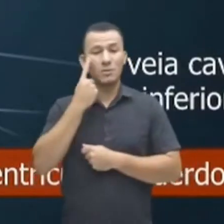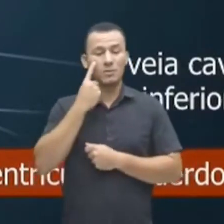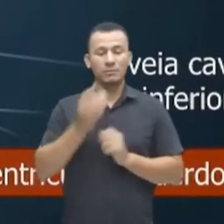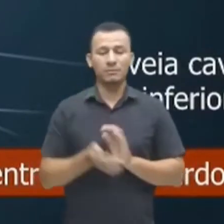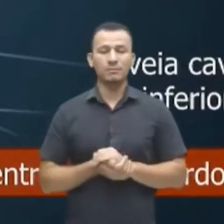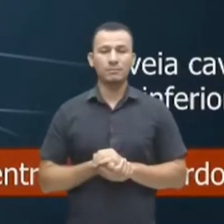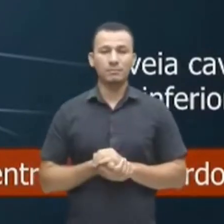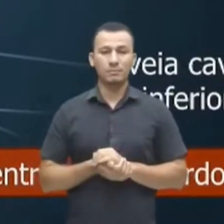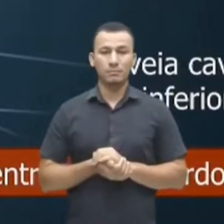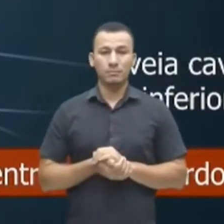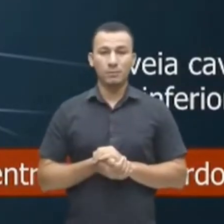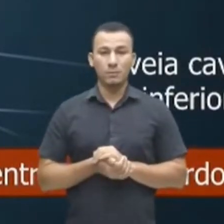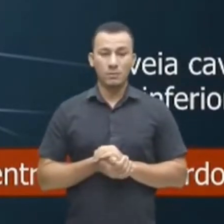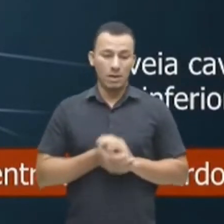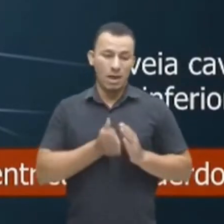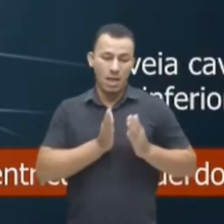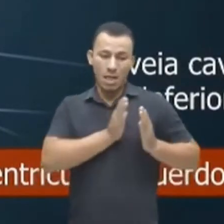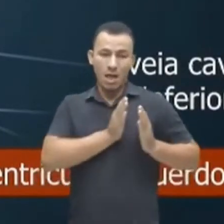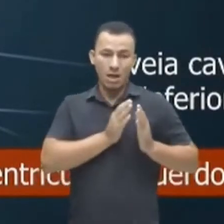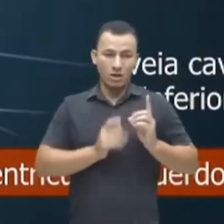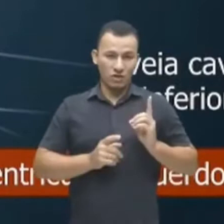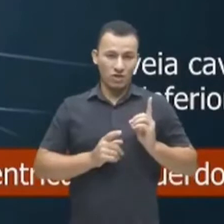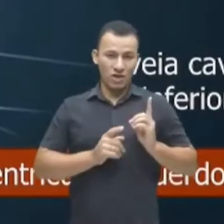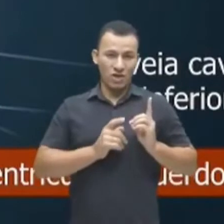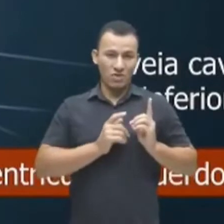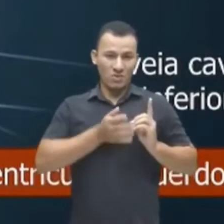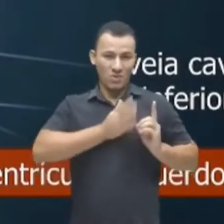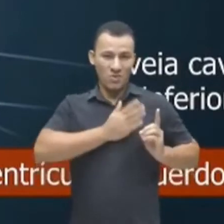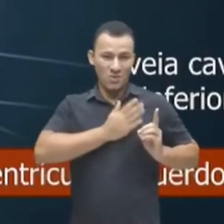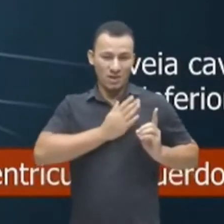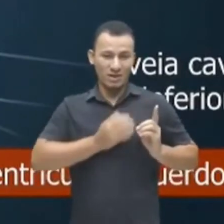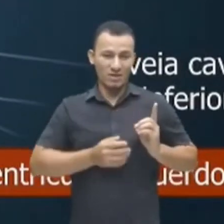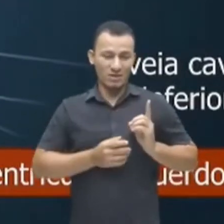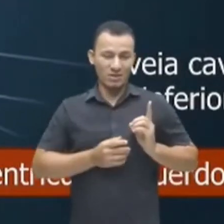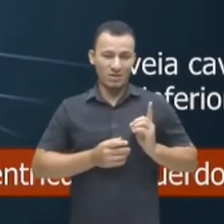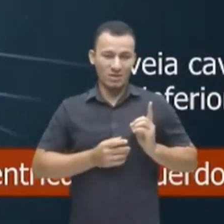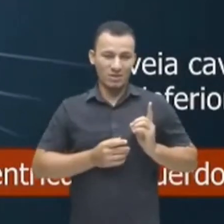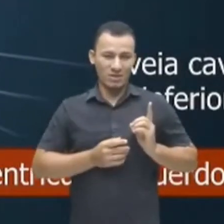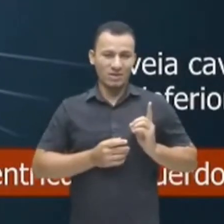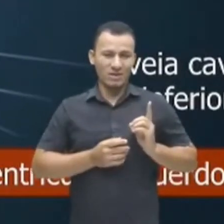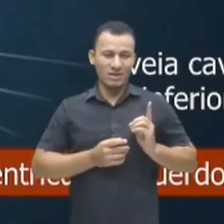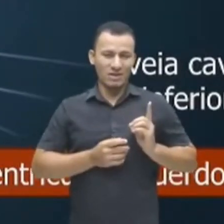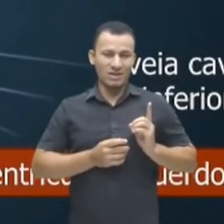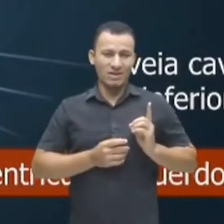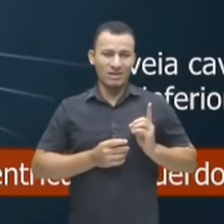lado direito, vocês observam o coração com uma